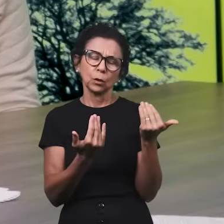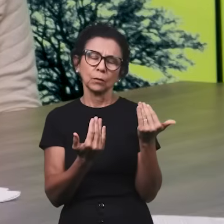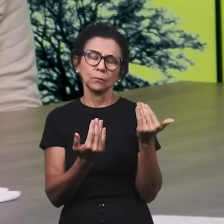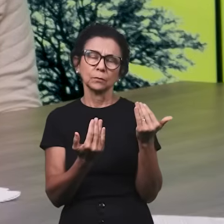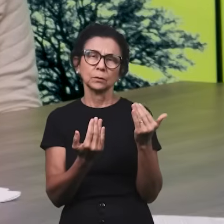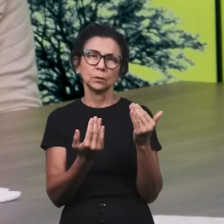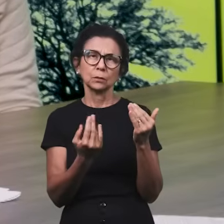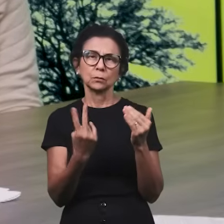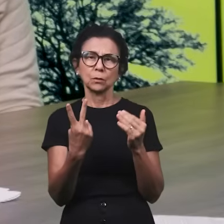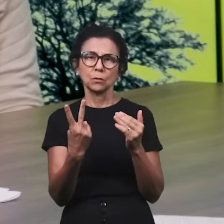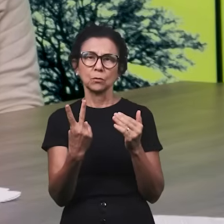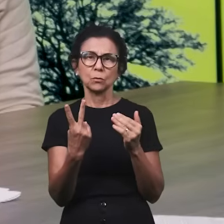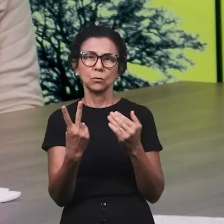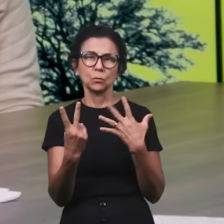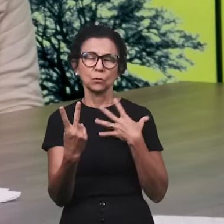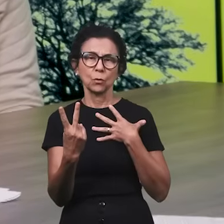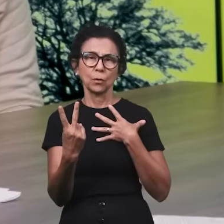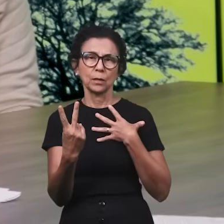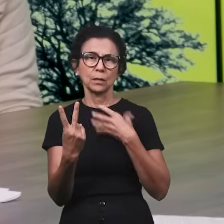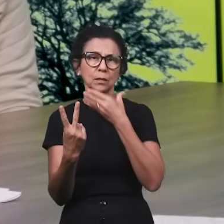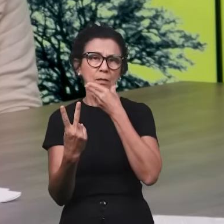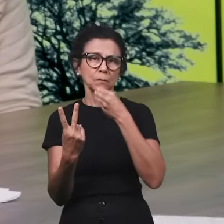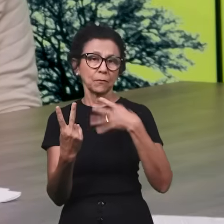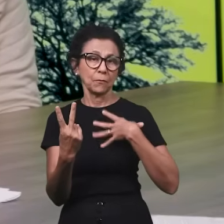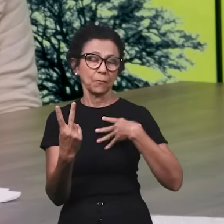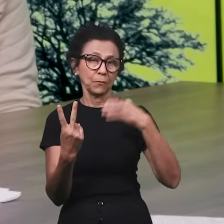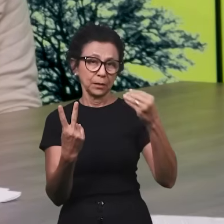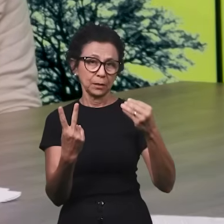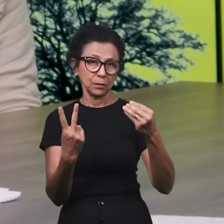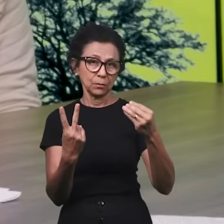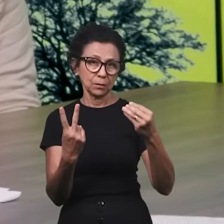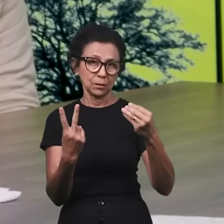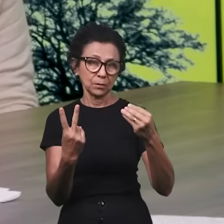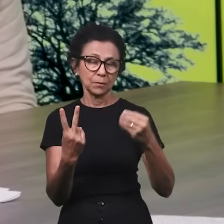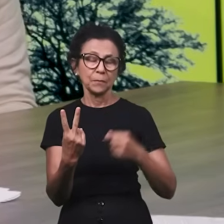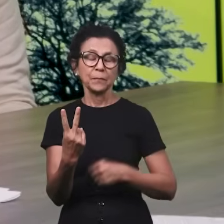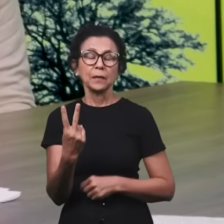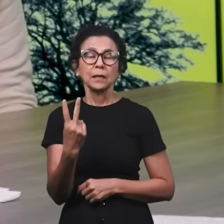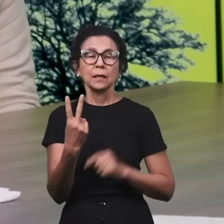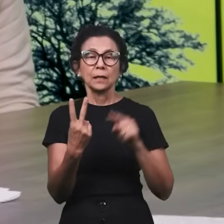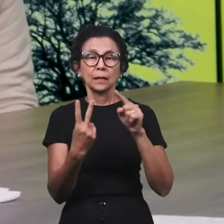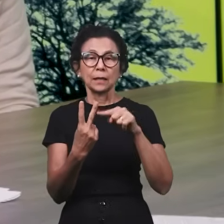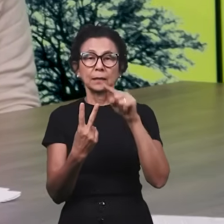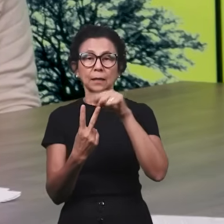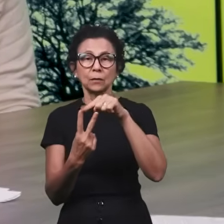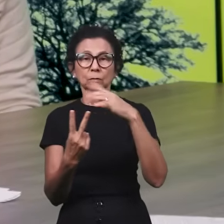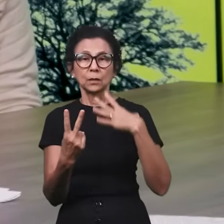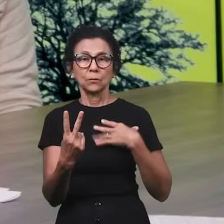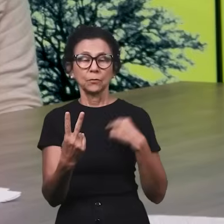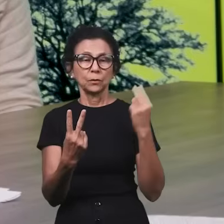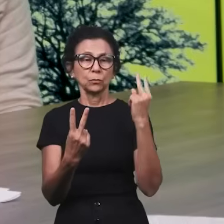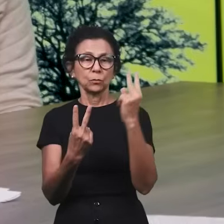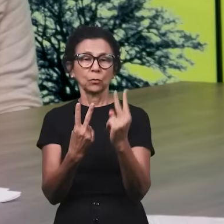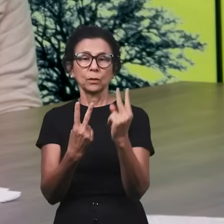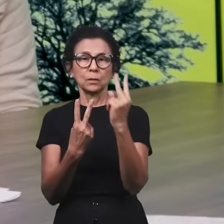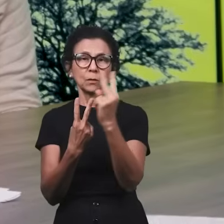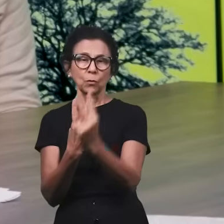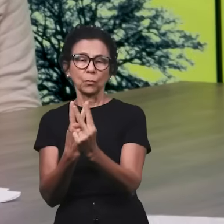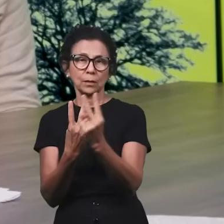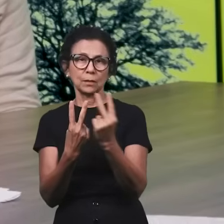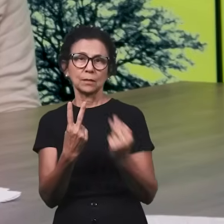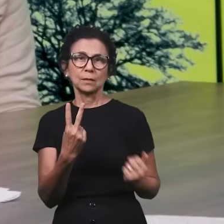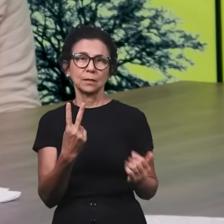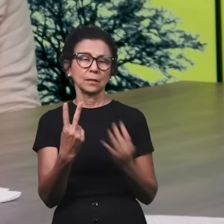final da década de 80. Então nós somos 2 filhos, eu e a minha irmã Telda. Nós temos 2 filhos cada